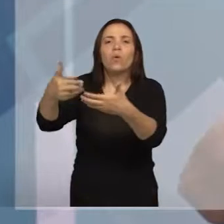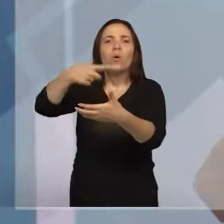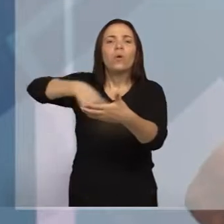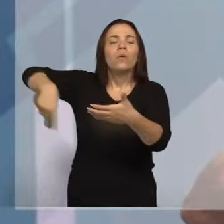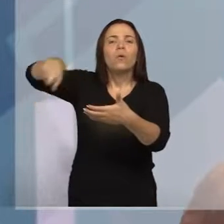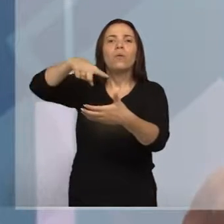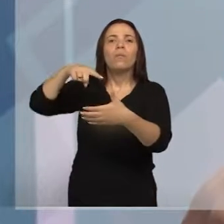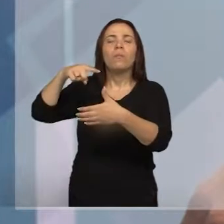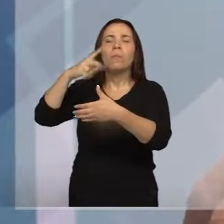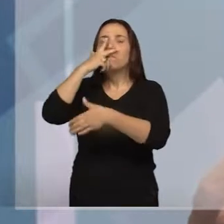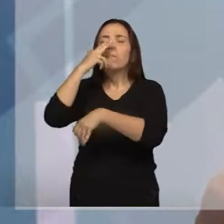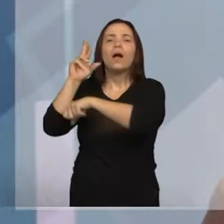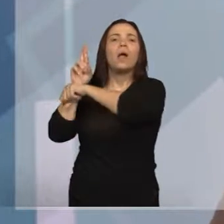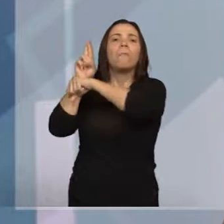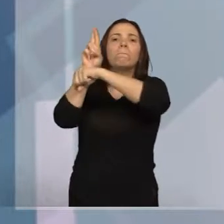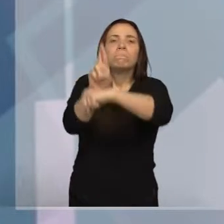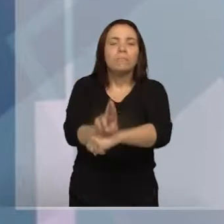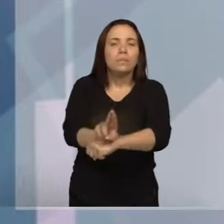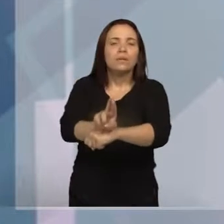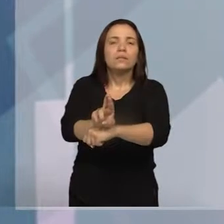Cuja representação